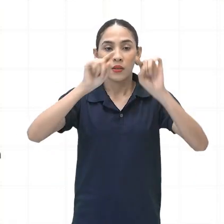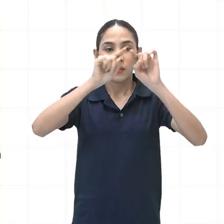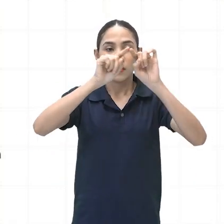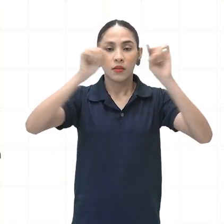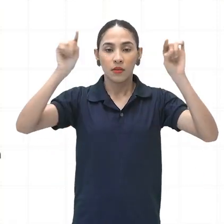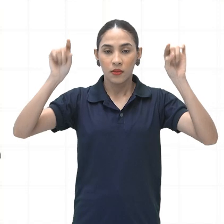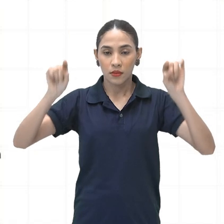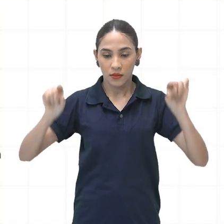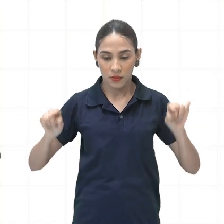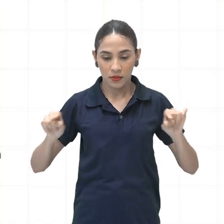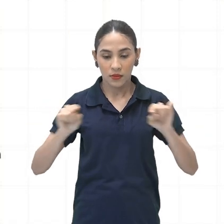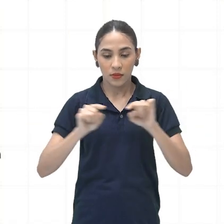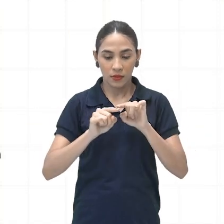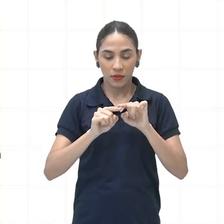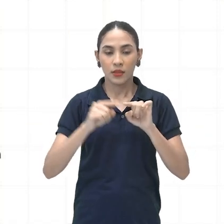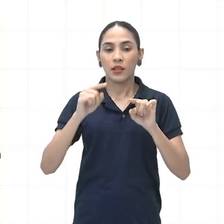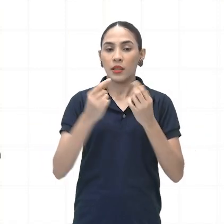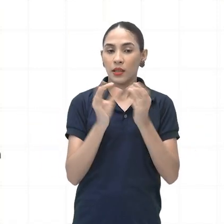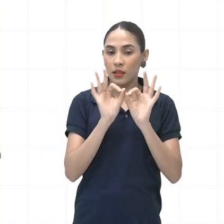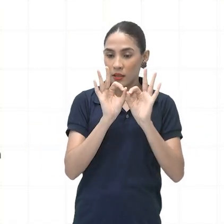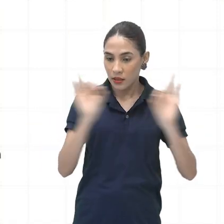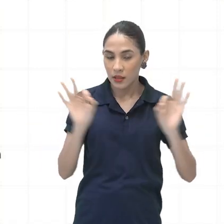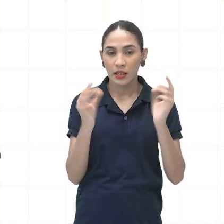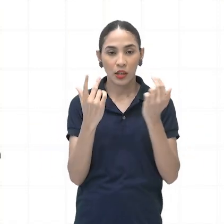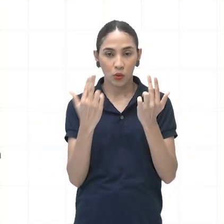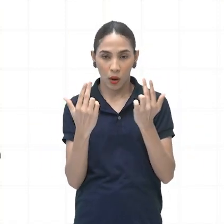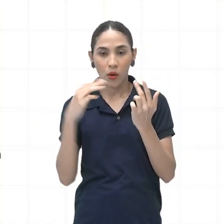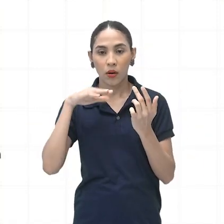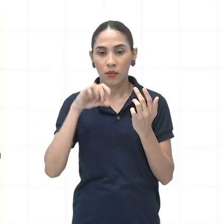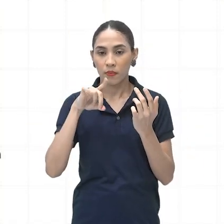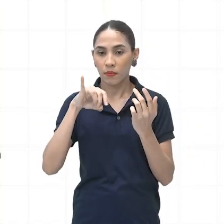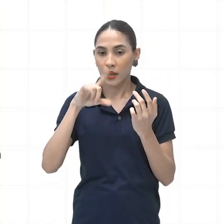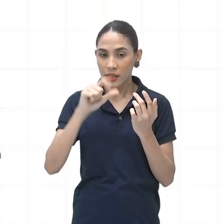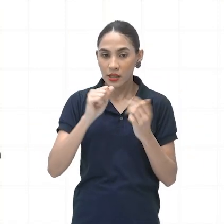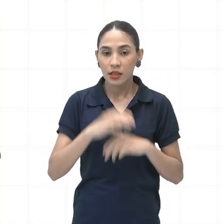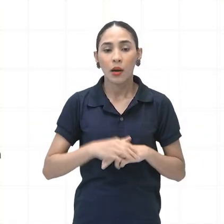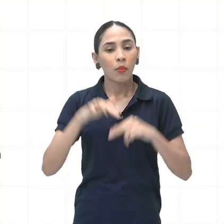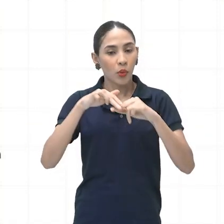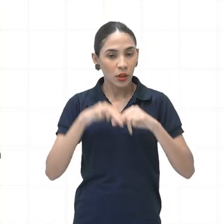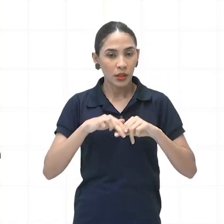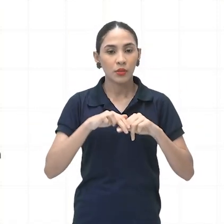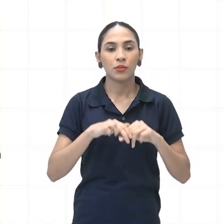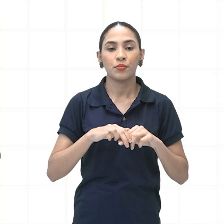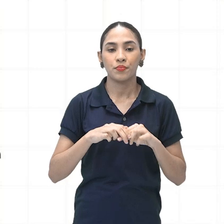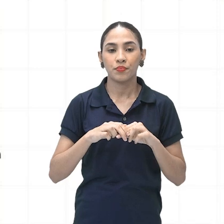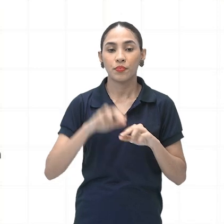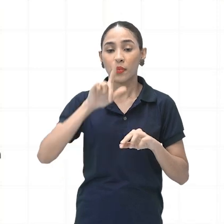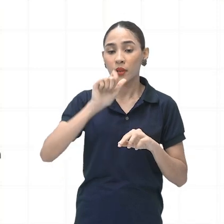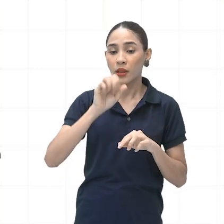tem os 4 lados medindo a mesma medida, por isso que aqui eu chamei todas essas